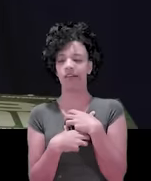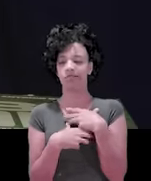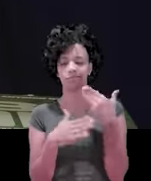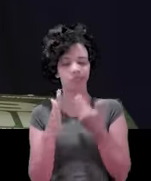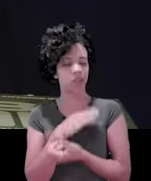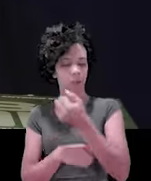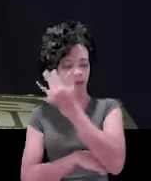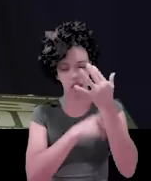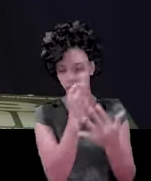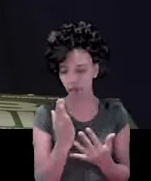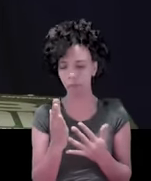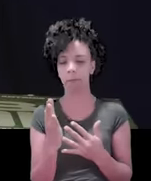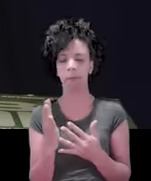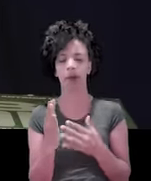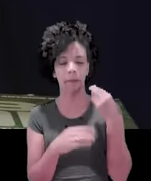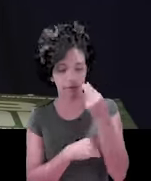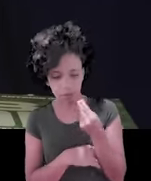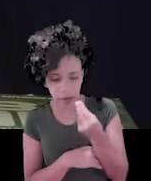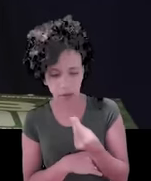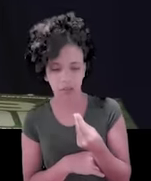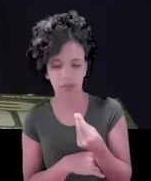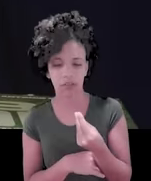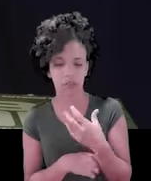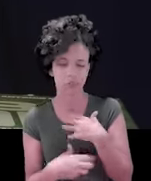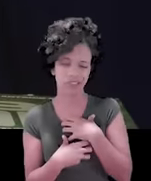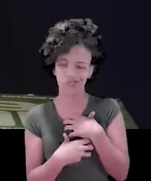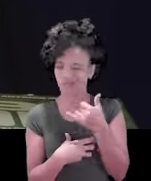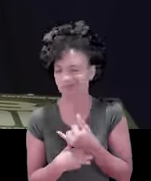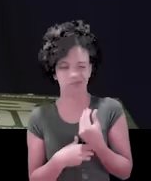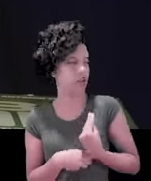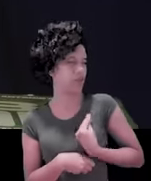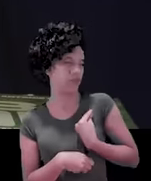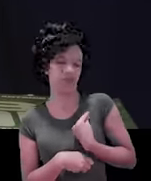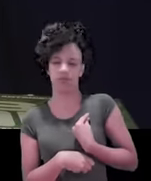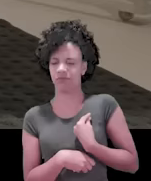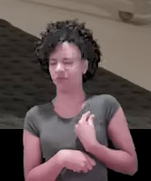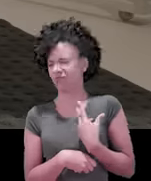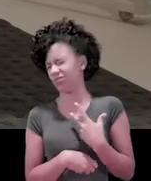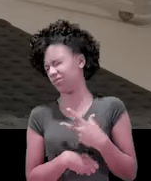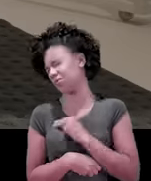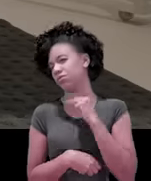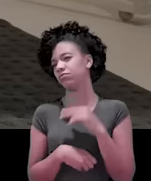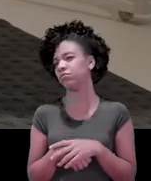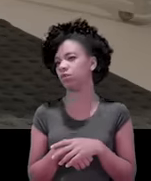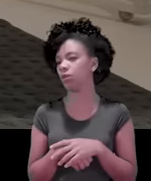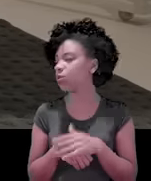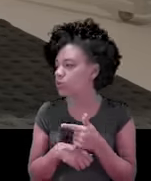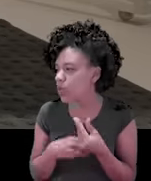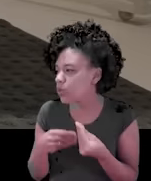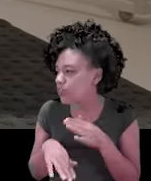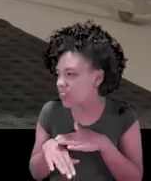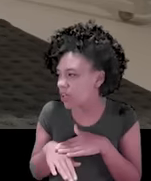Floresta derrotado pela situação de um bosta sabe minha vida tu tá bicho que não tem que